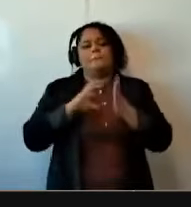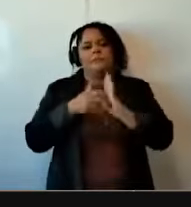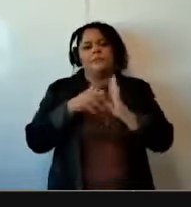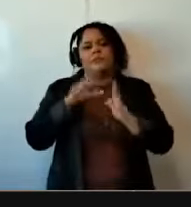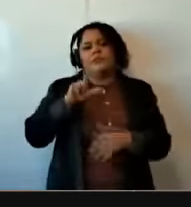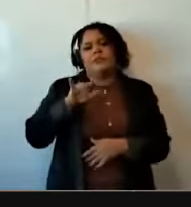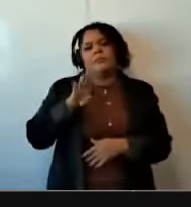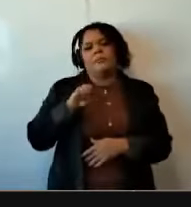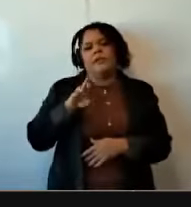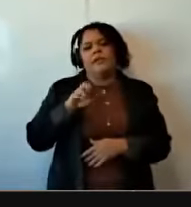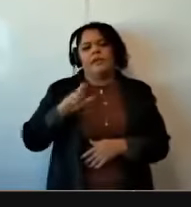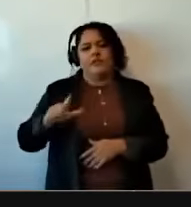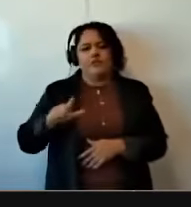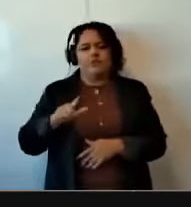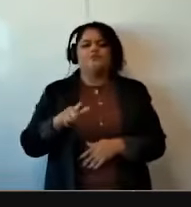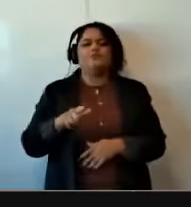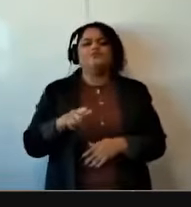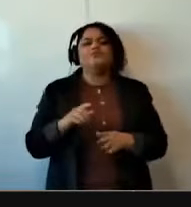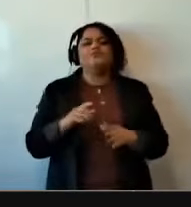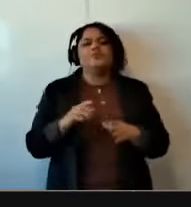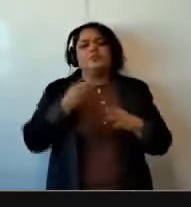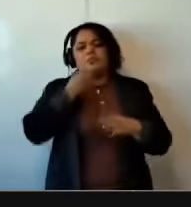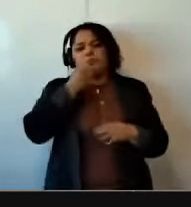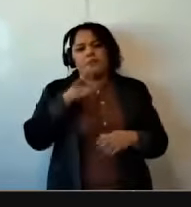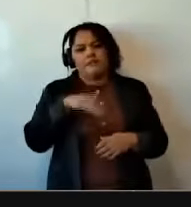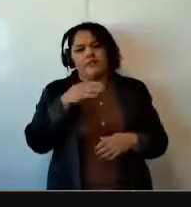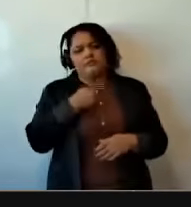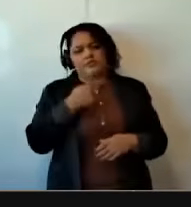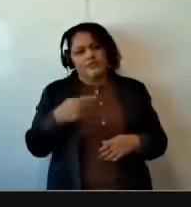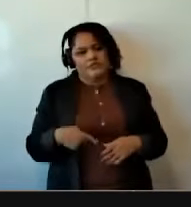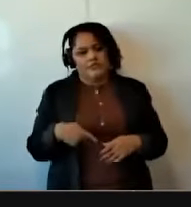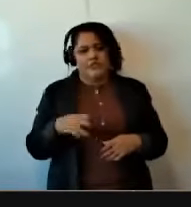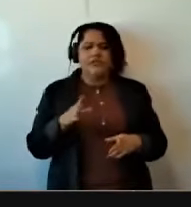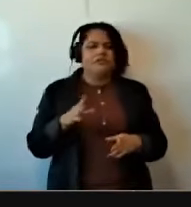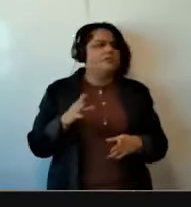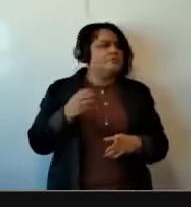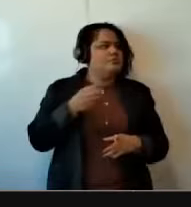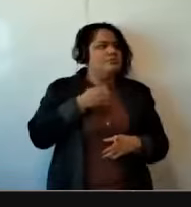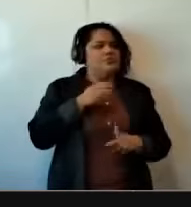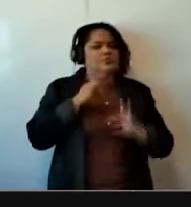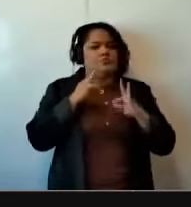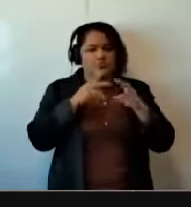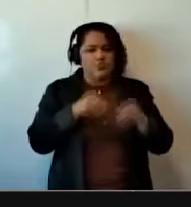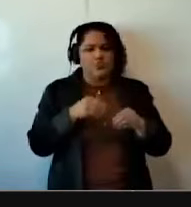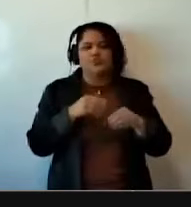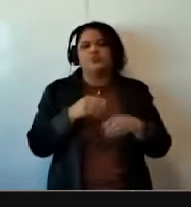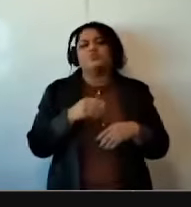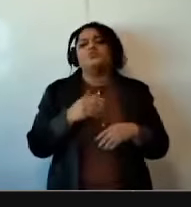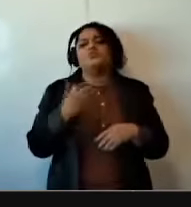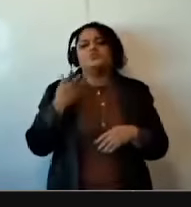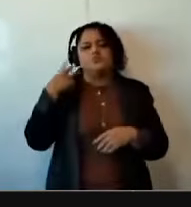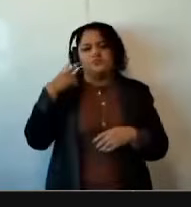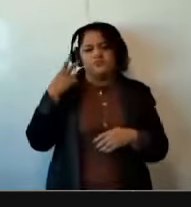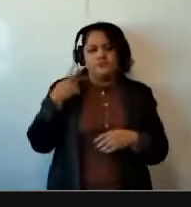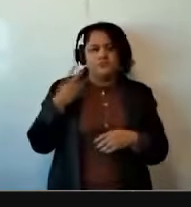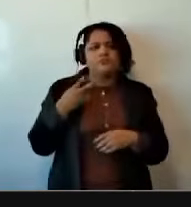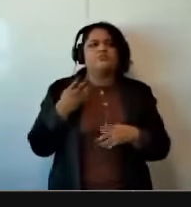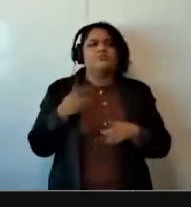Boa tarde, nobres colegas. Boa tarde, galeria. Presidente, quero encaminhar o voto sim pelo Partido Liberal e parabenizar